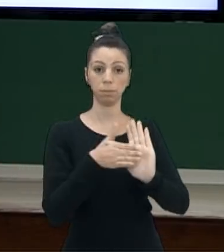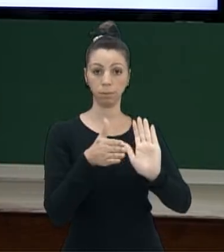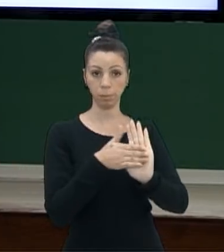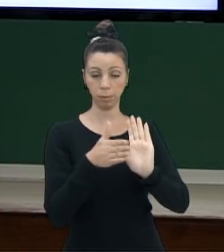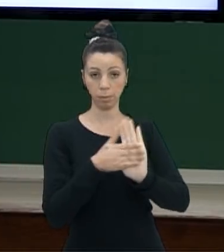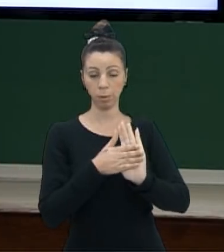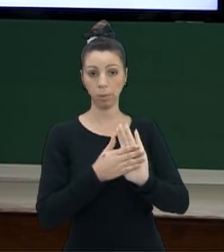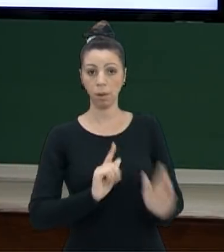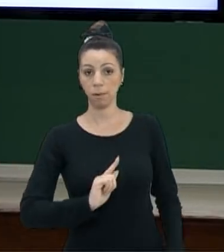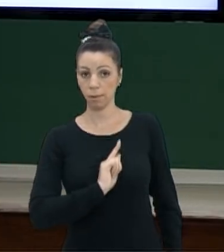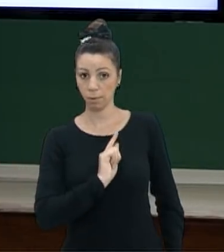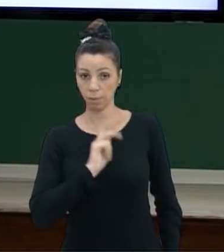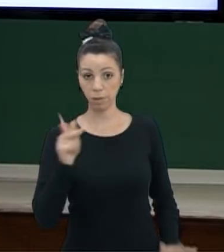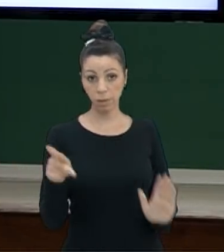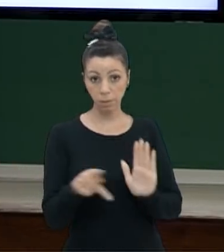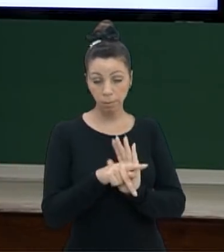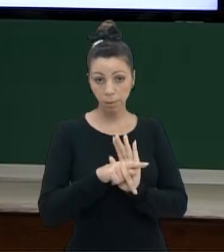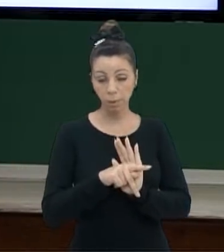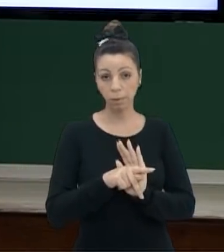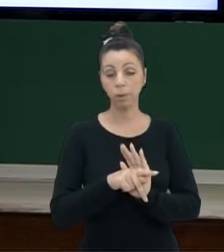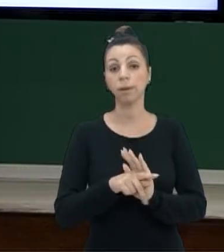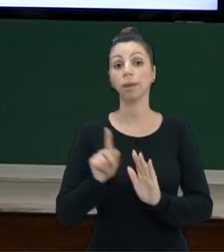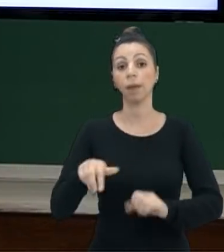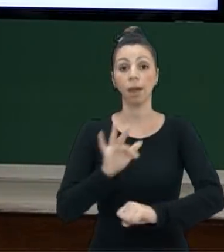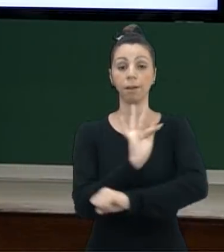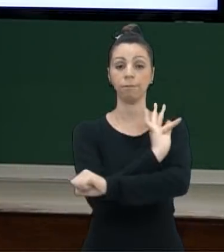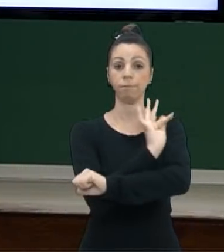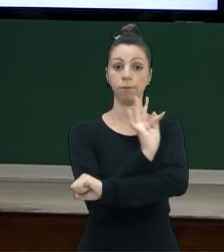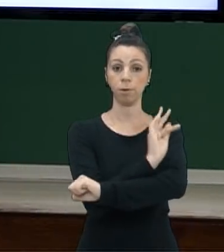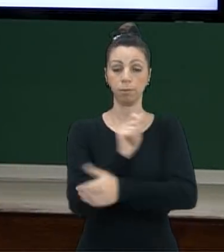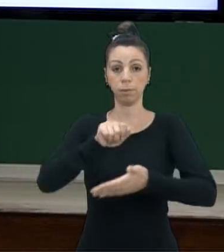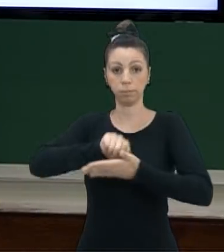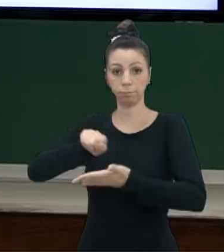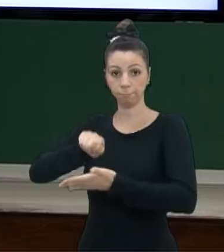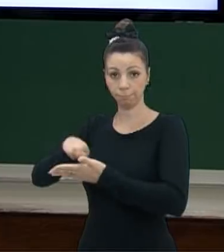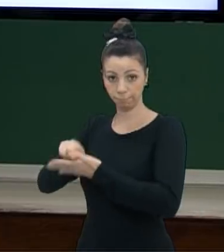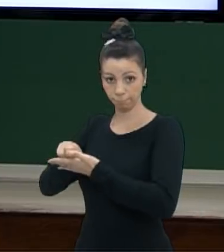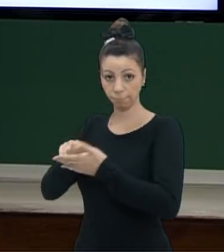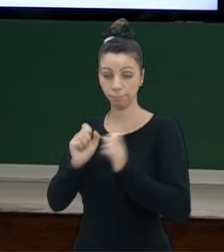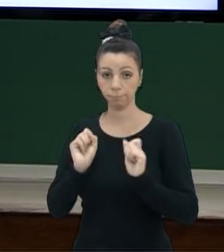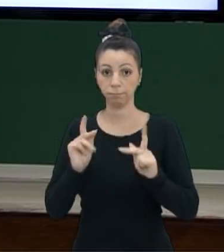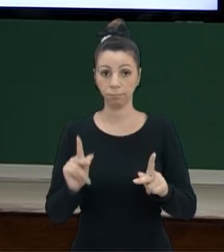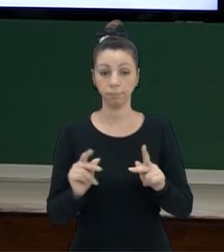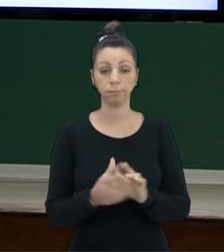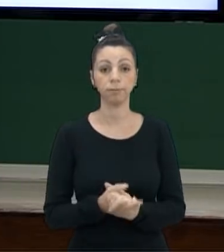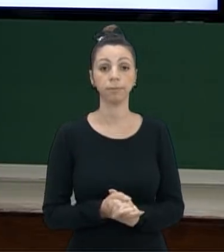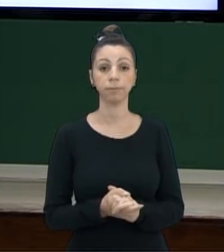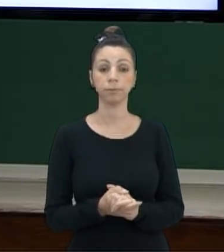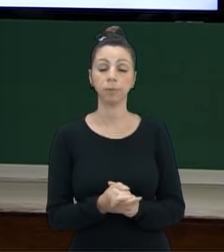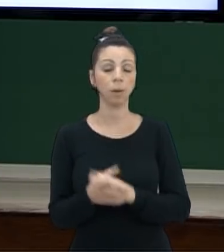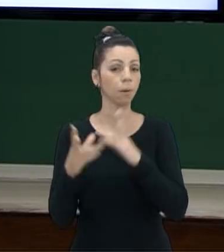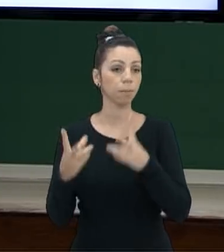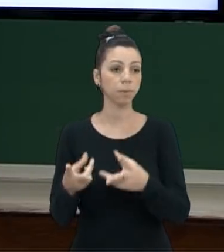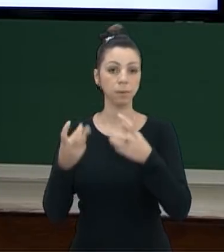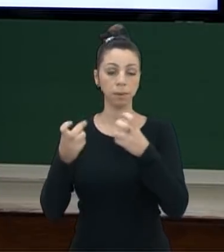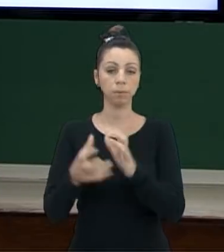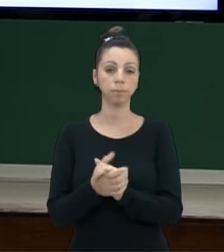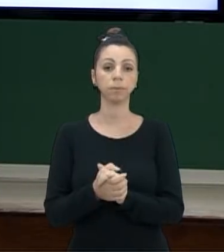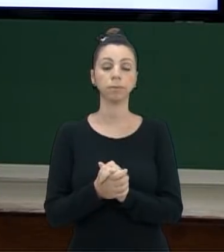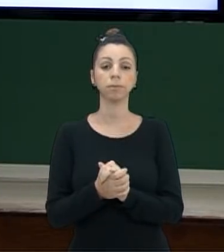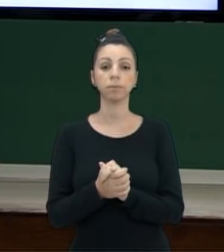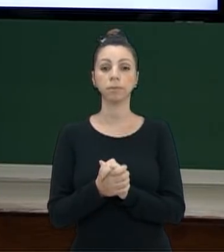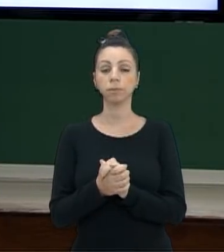a gramática, né, que rege a escrita das palavras. Então, observe aqui,